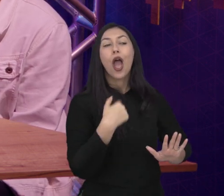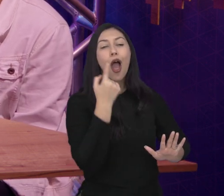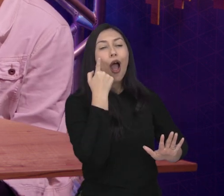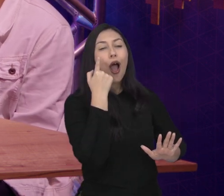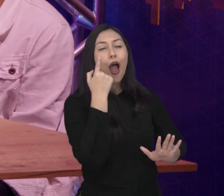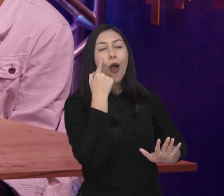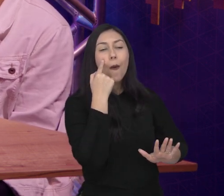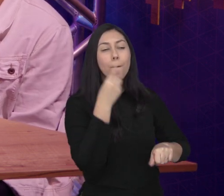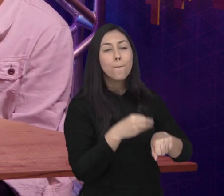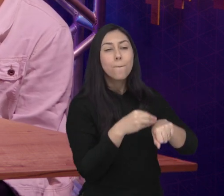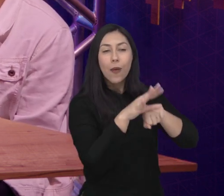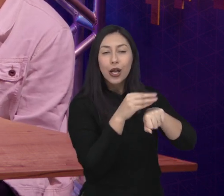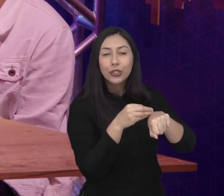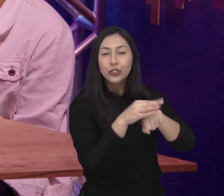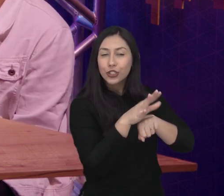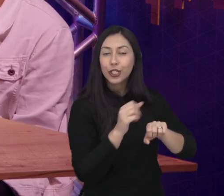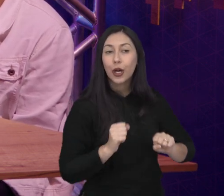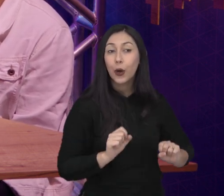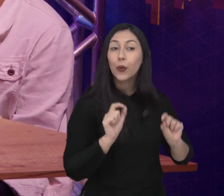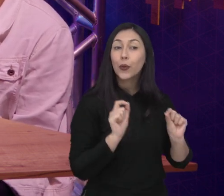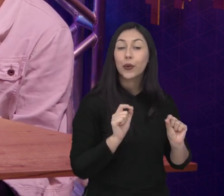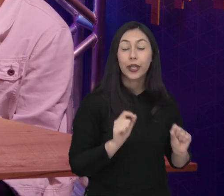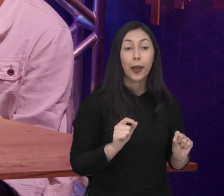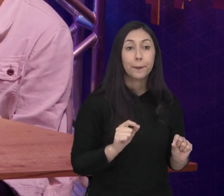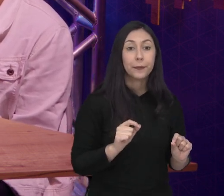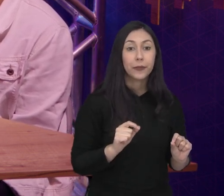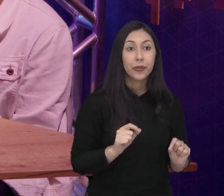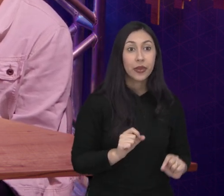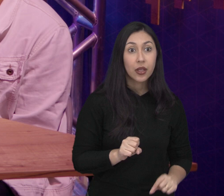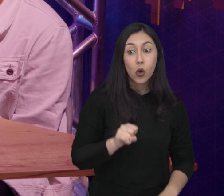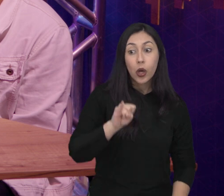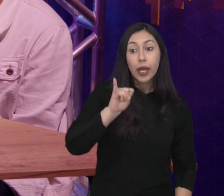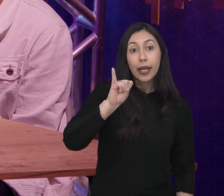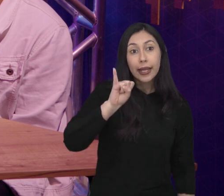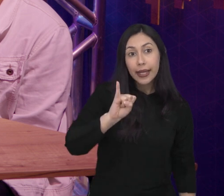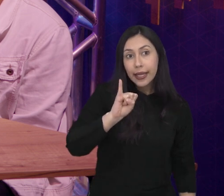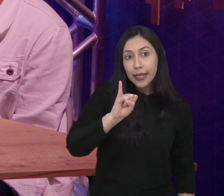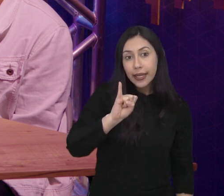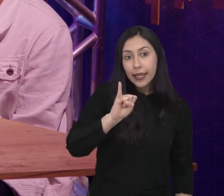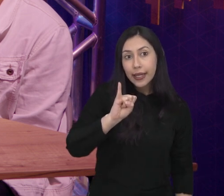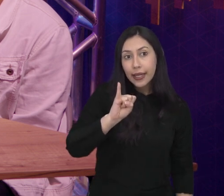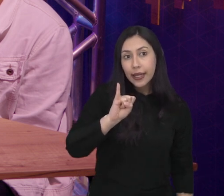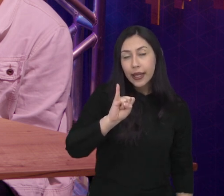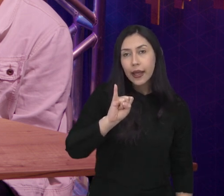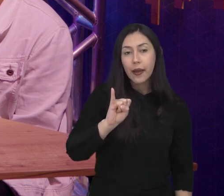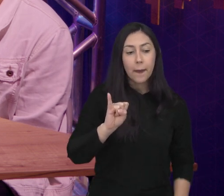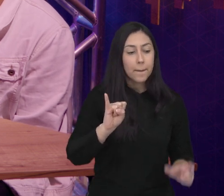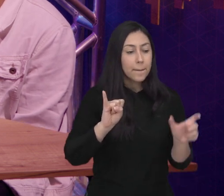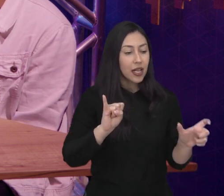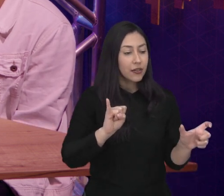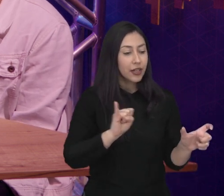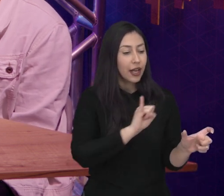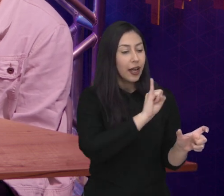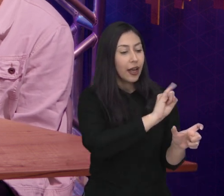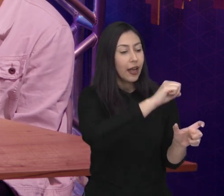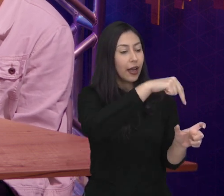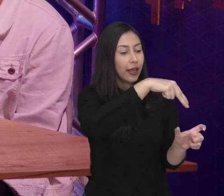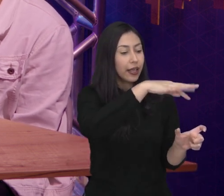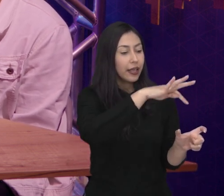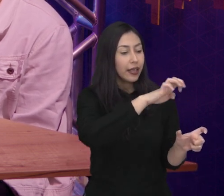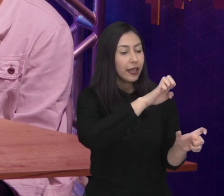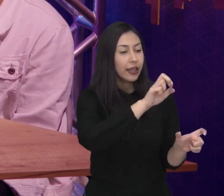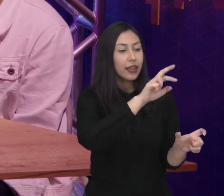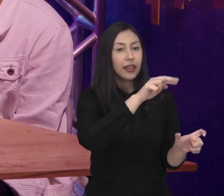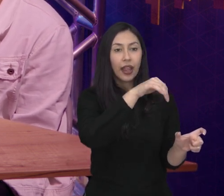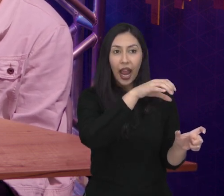de um professor de geografia que é assim, o I, você pensa o quê? Interior, interno, então é quem entra,